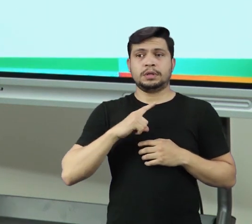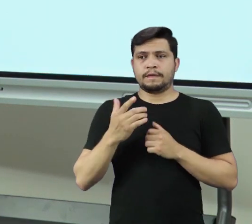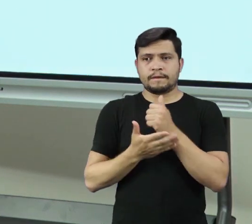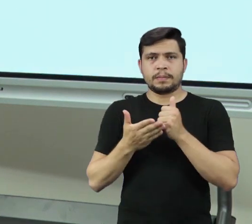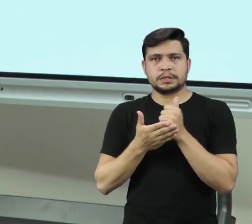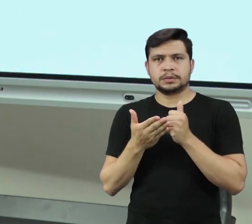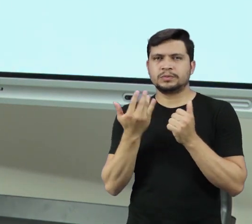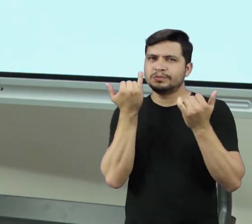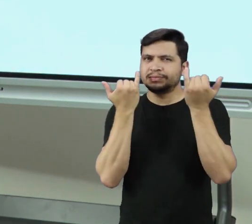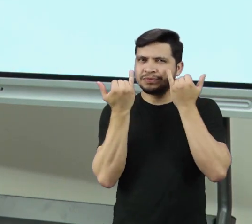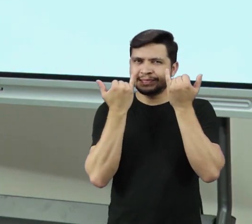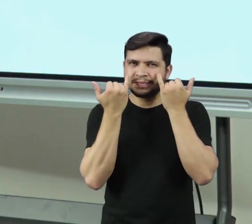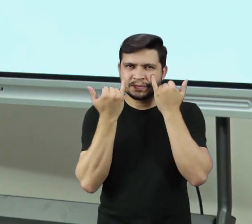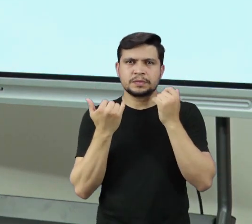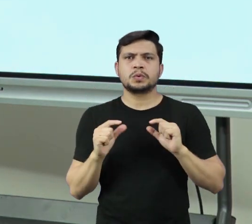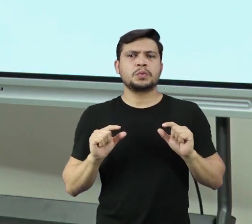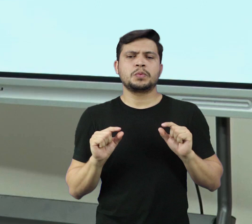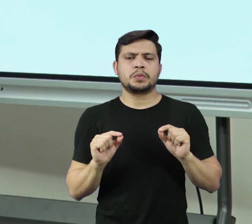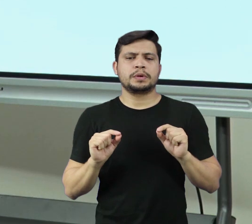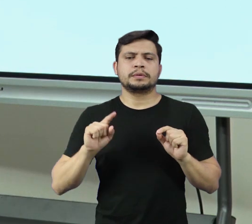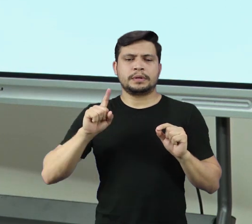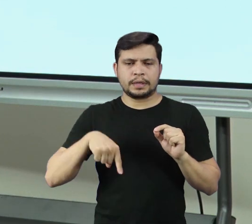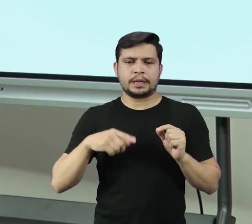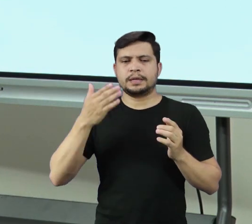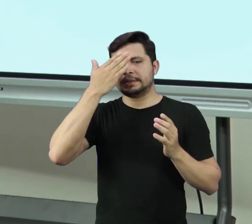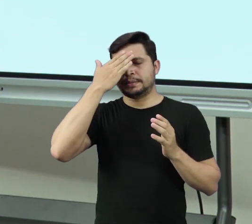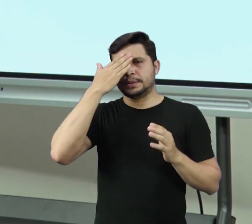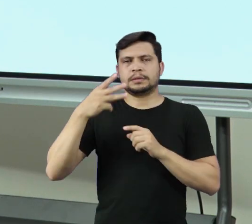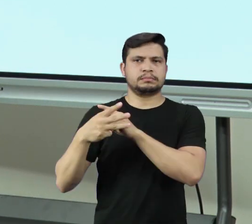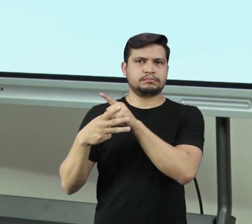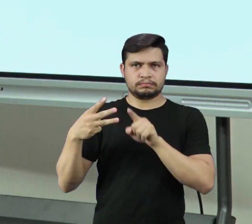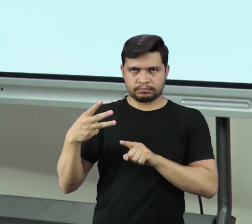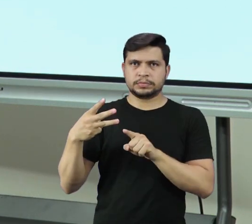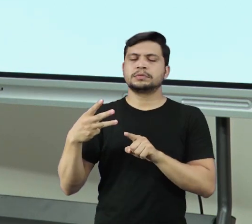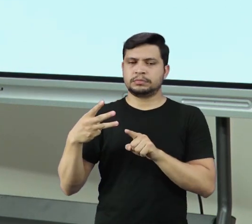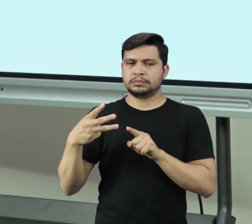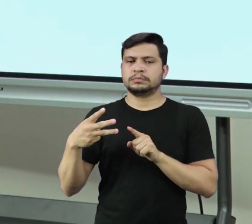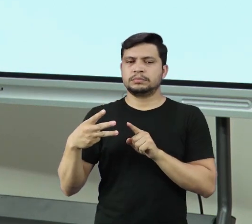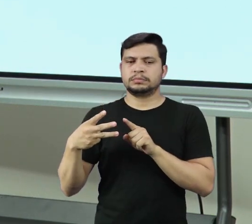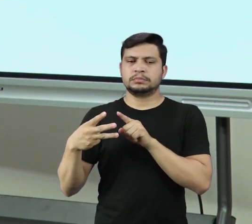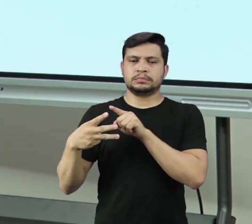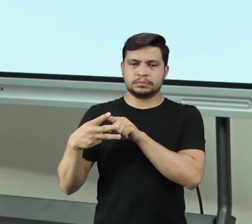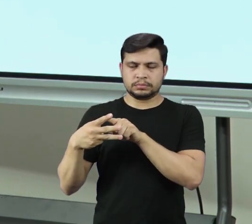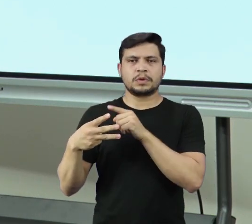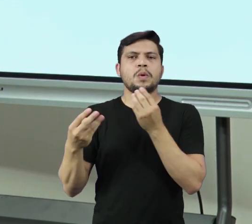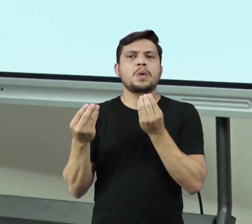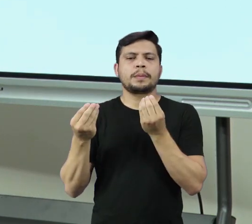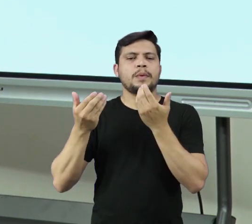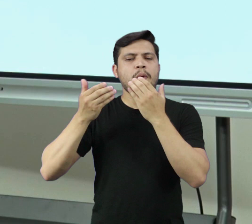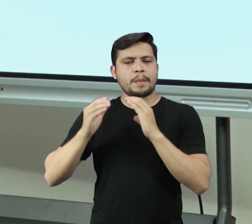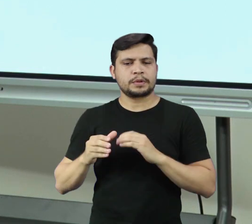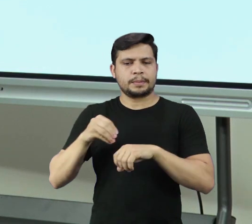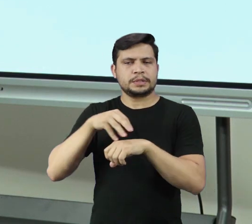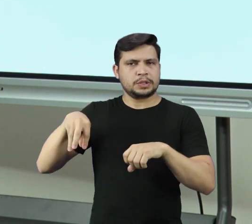que seria, no caso, contemplar as três informações a respeito, no caso, do comportamento mínimo de um circuito,